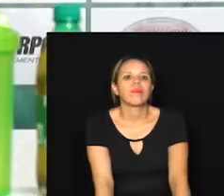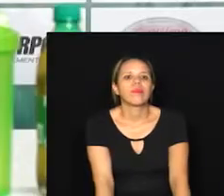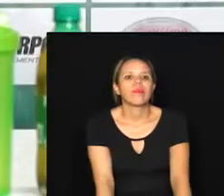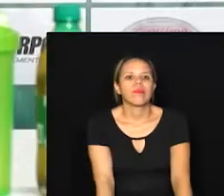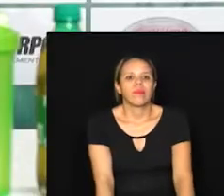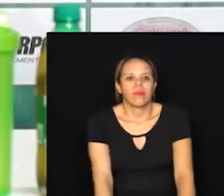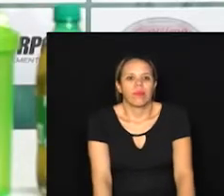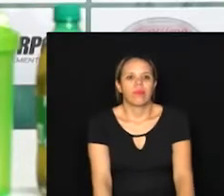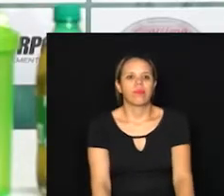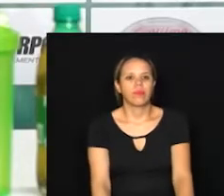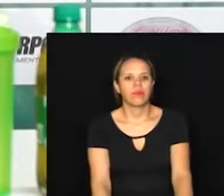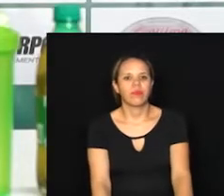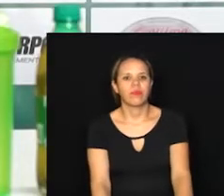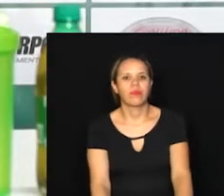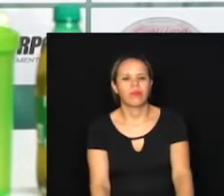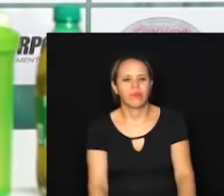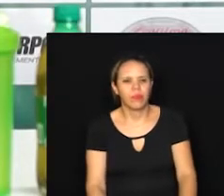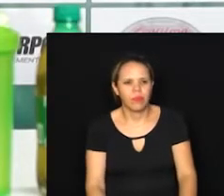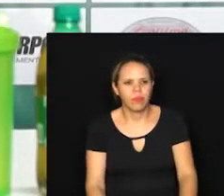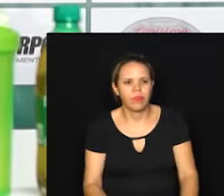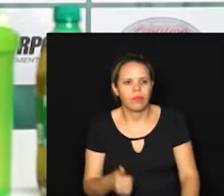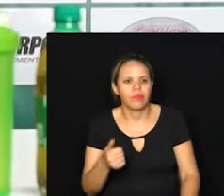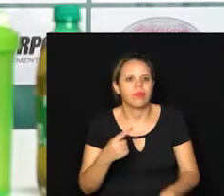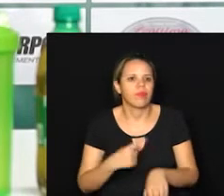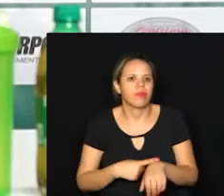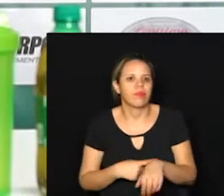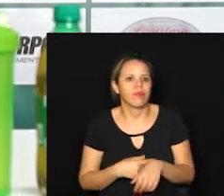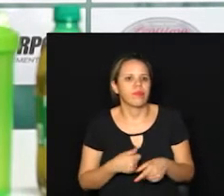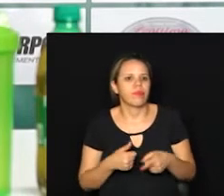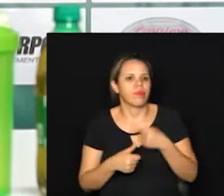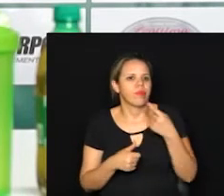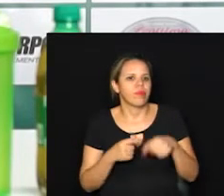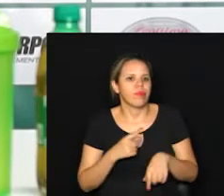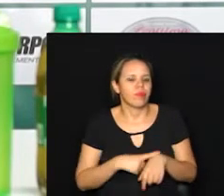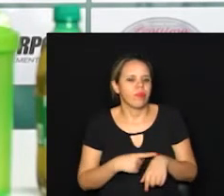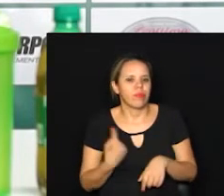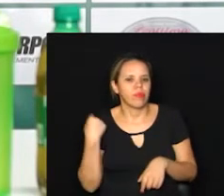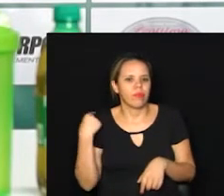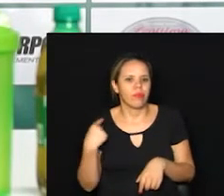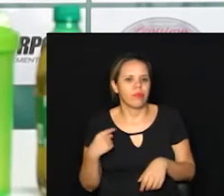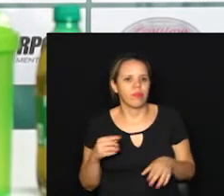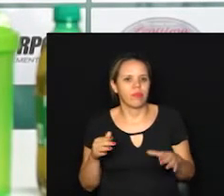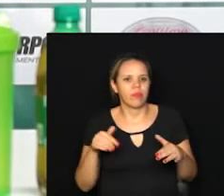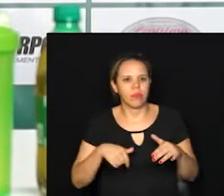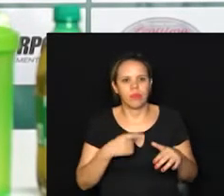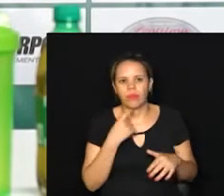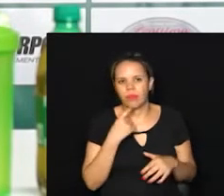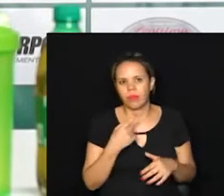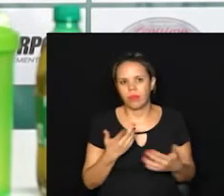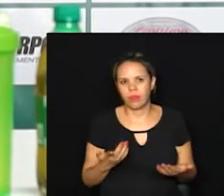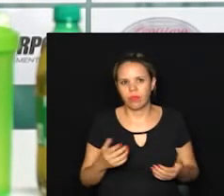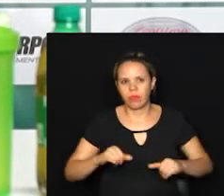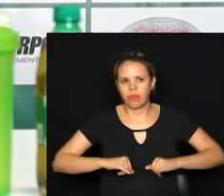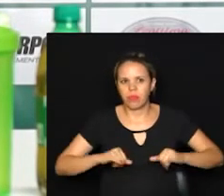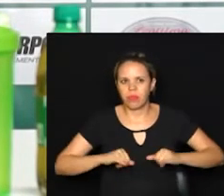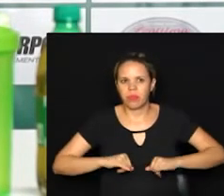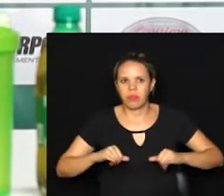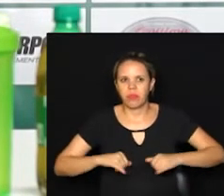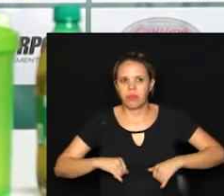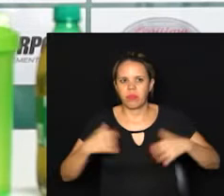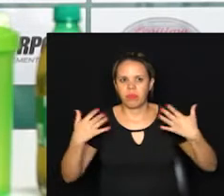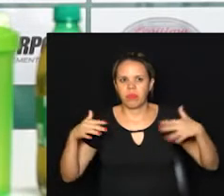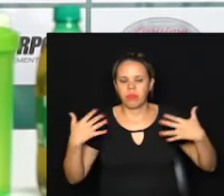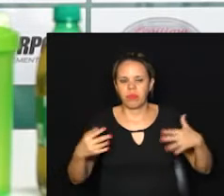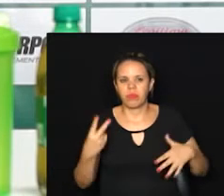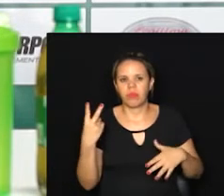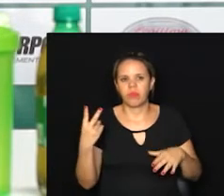Não foi um bom primeiro tempo no último jogo em casa. Sofremos bastante, né, com os